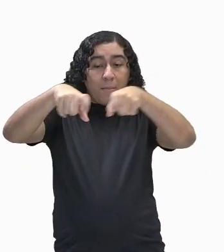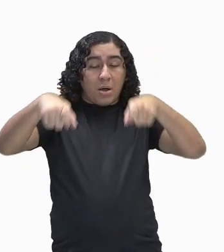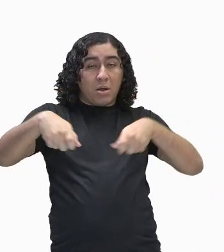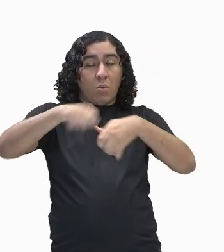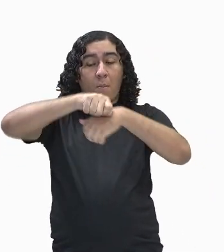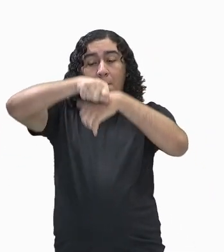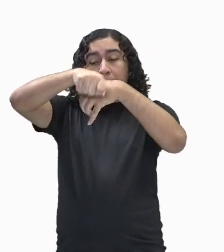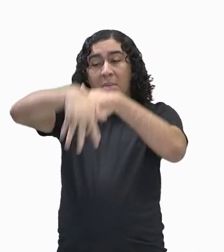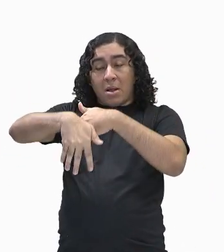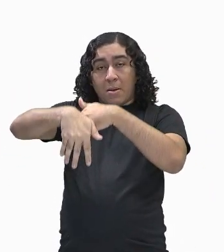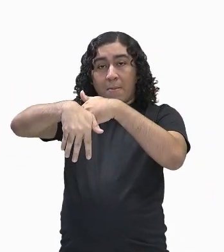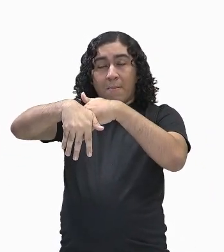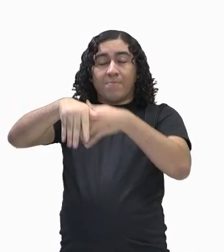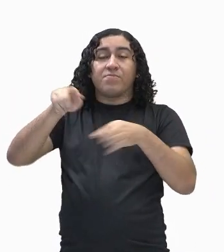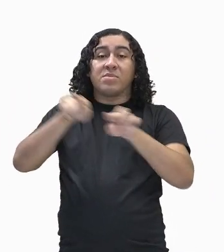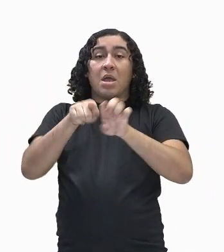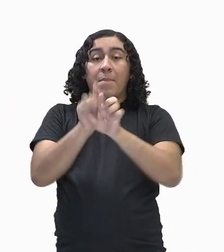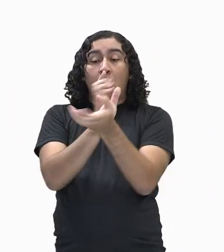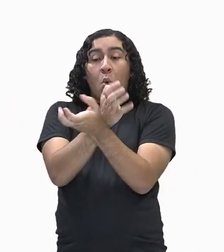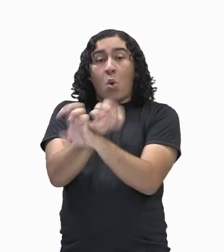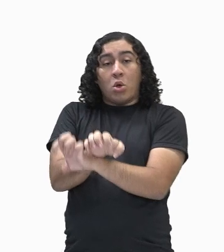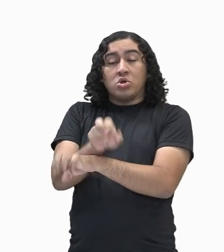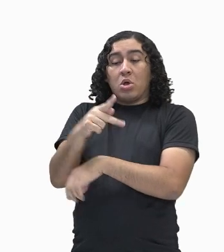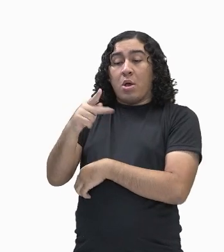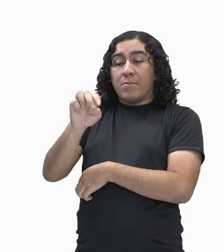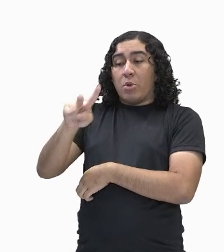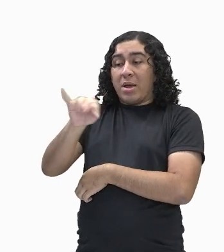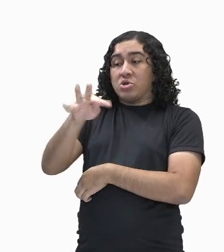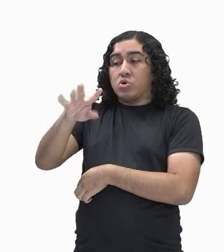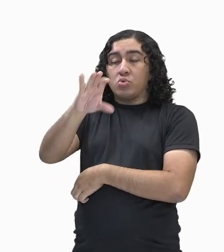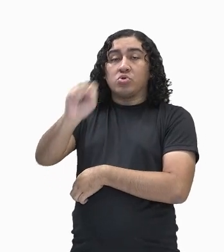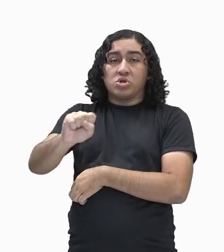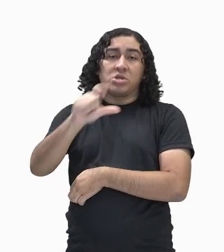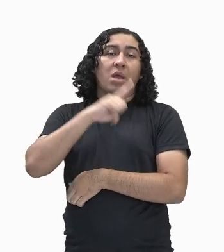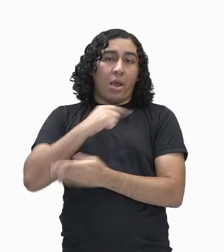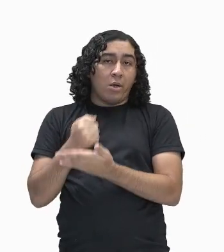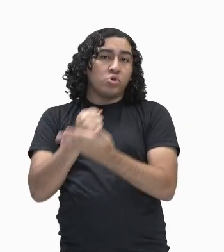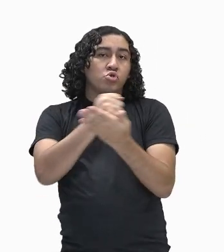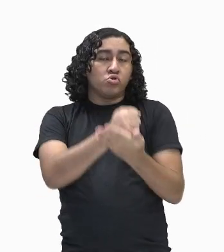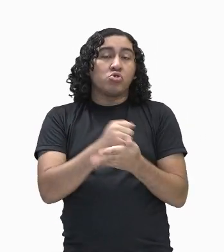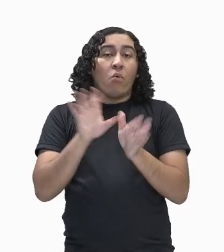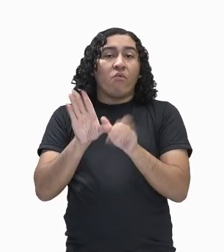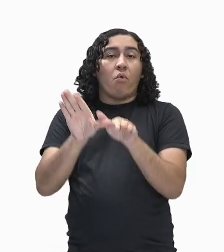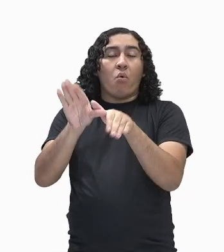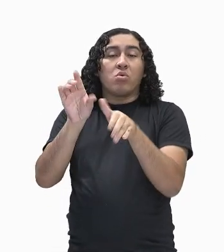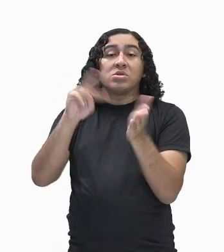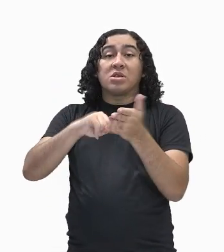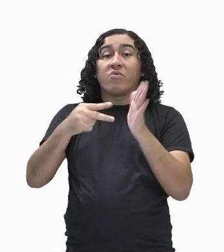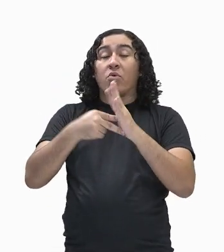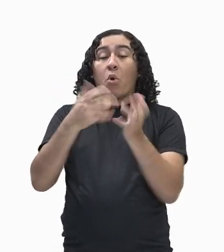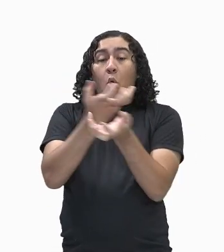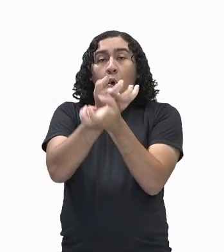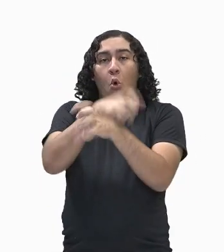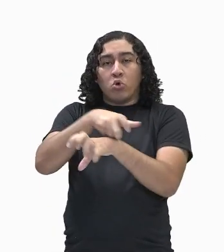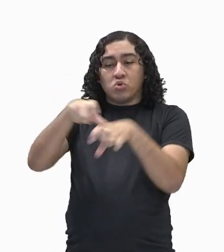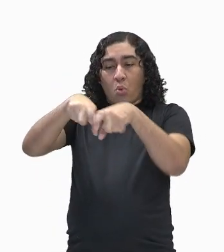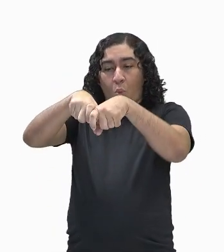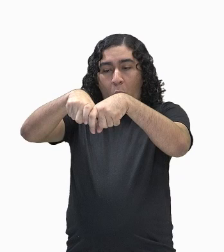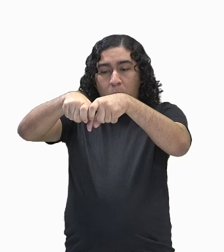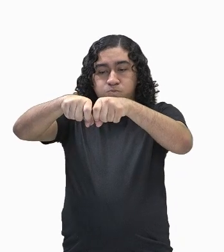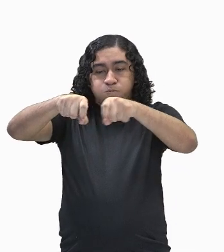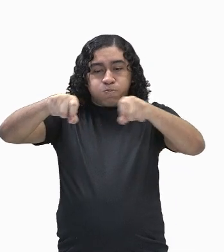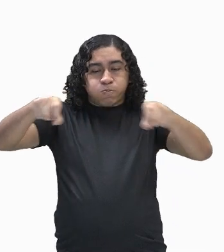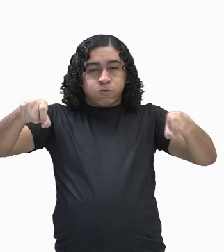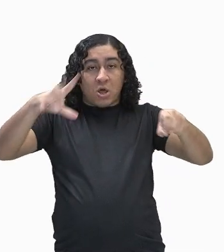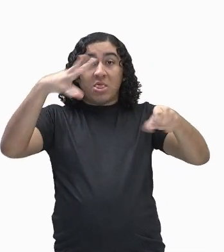ossos pneumáticos também vão ajudar na questão do voo. São ossos ocos, cheios de ar, encontrados